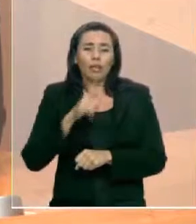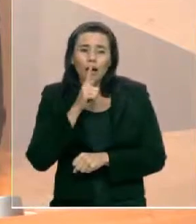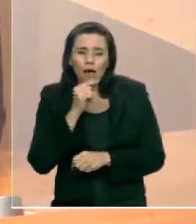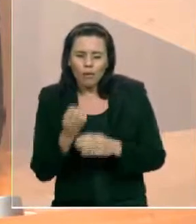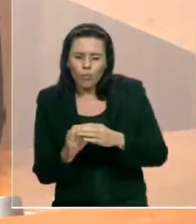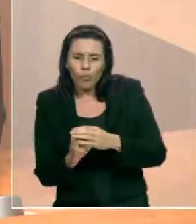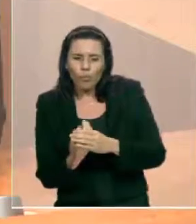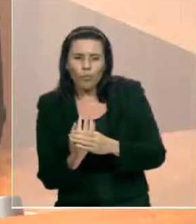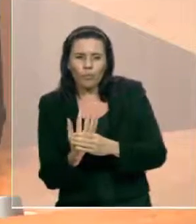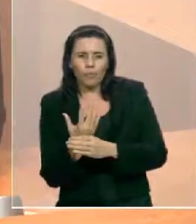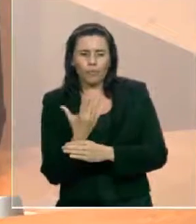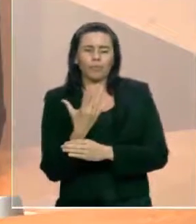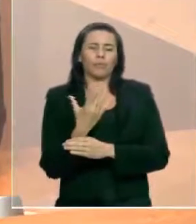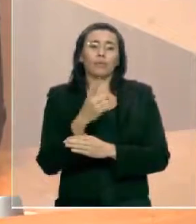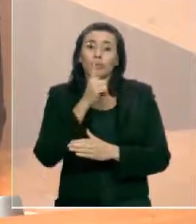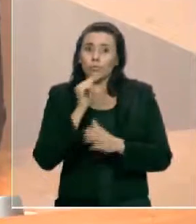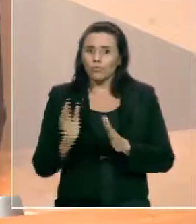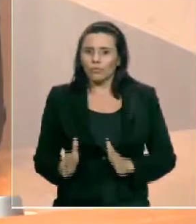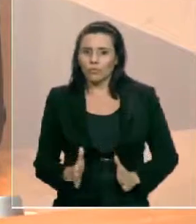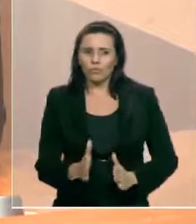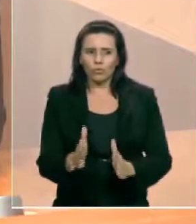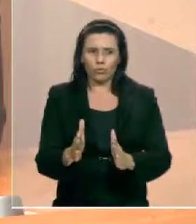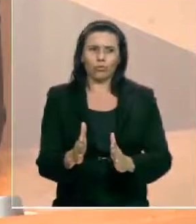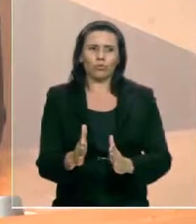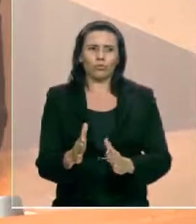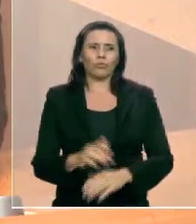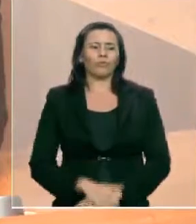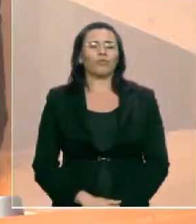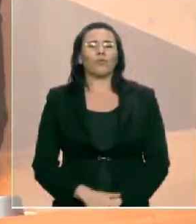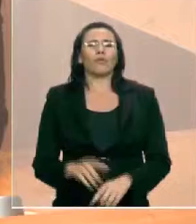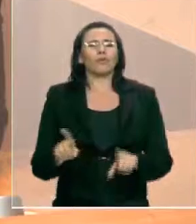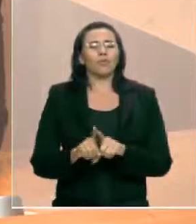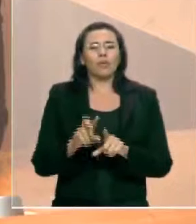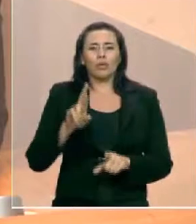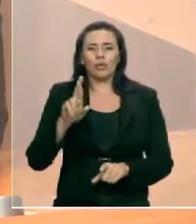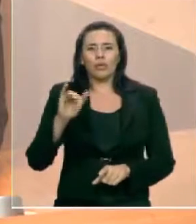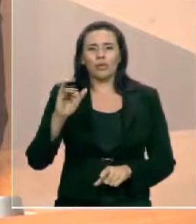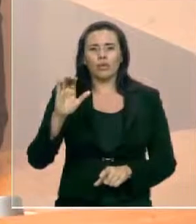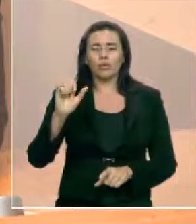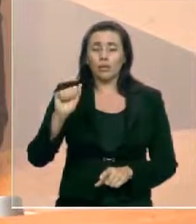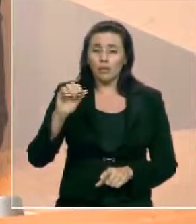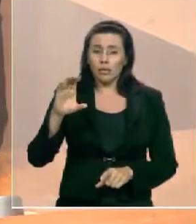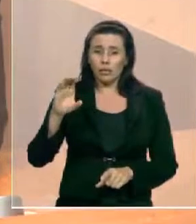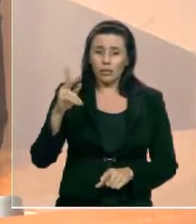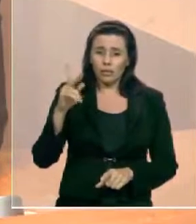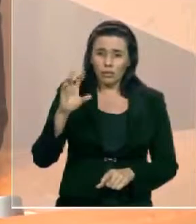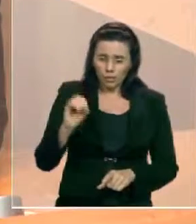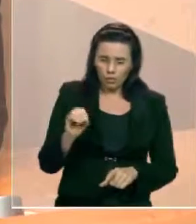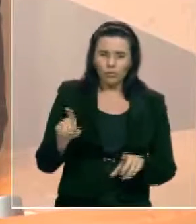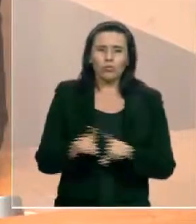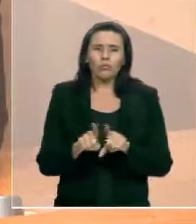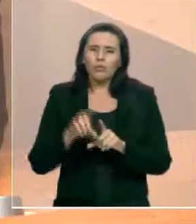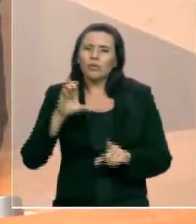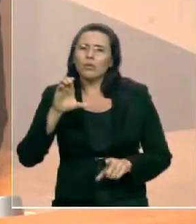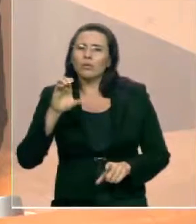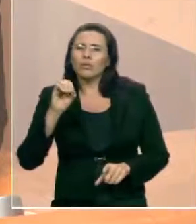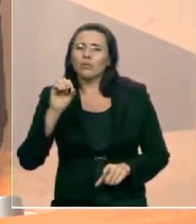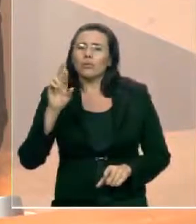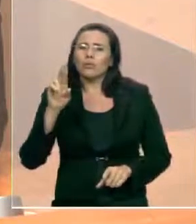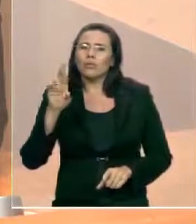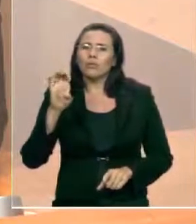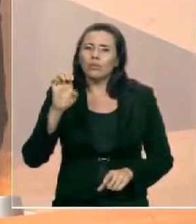rios, riachos, ribeirão, córregos no âmbito do estado do